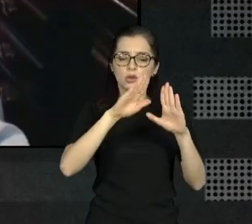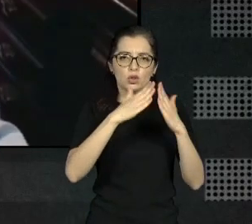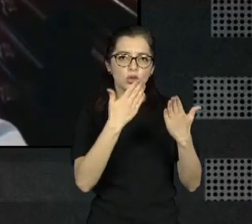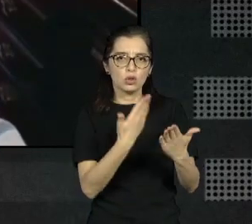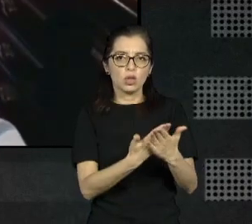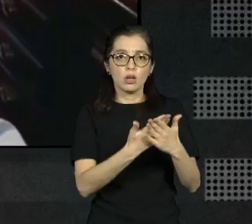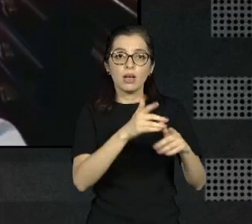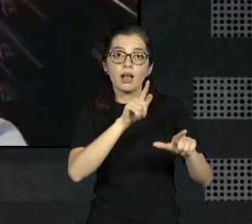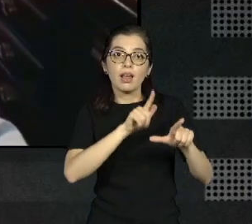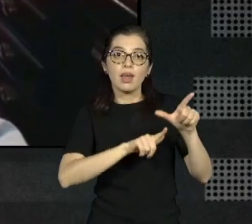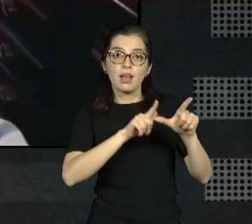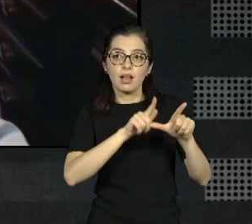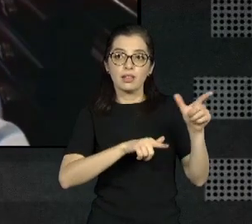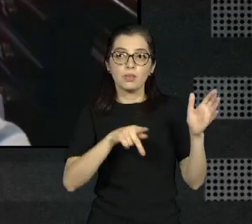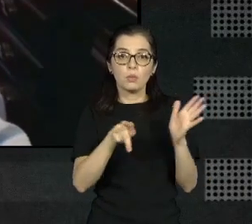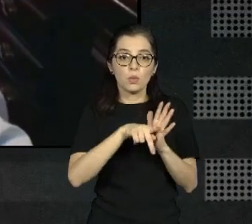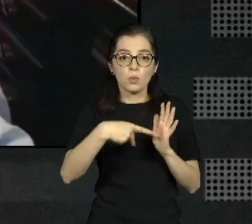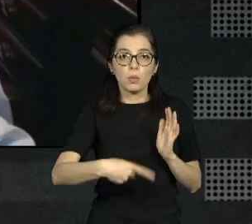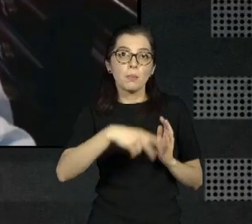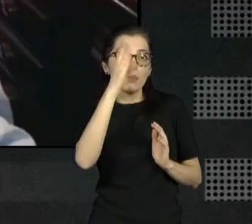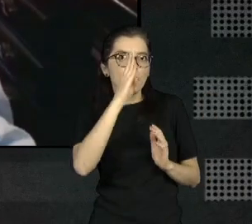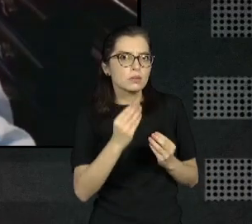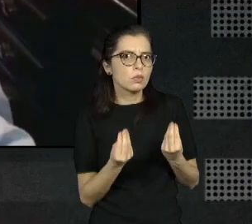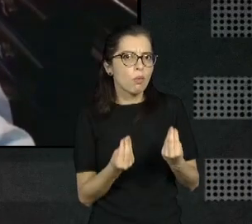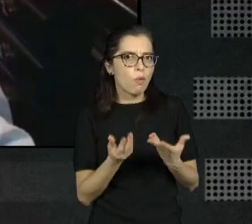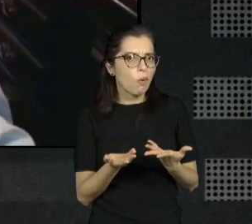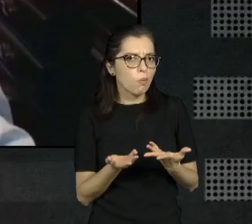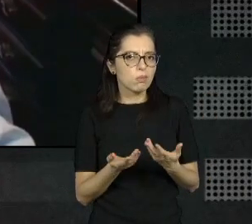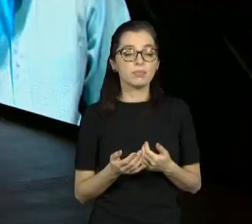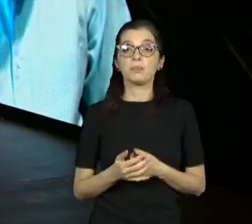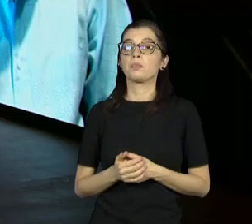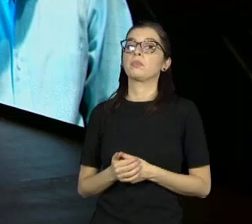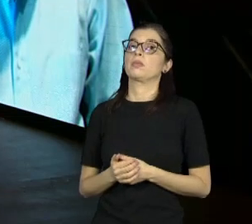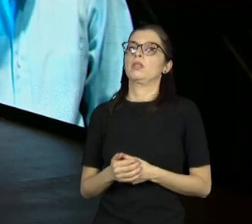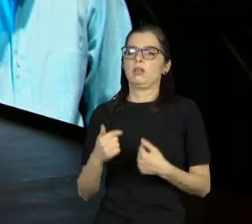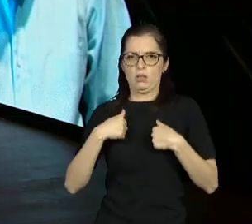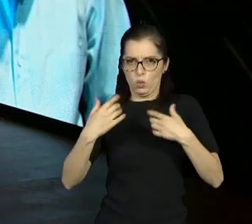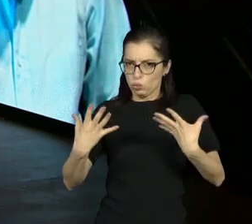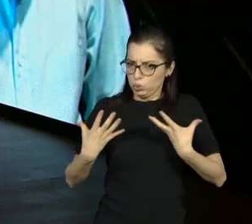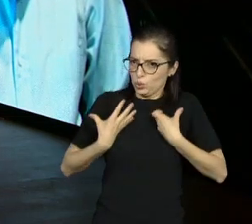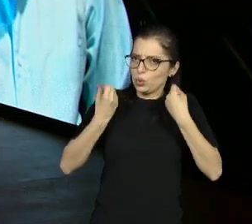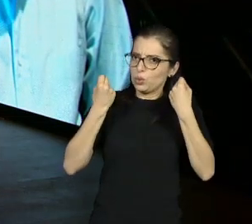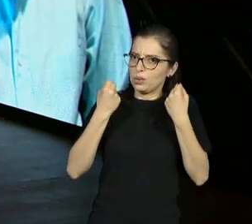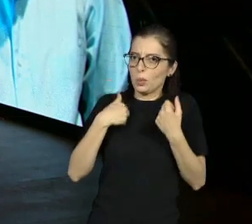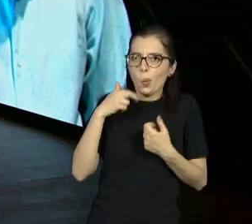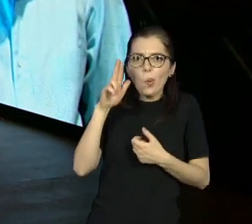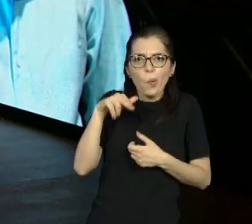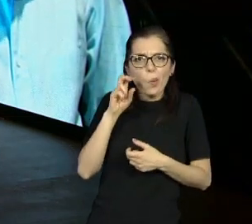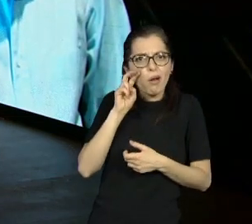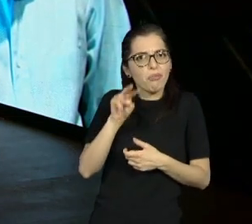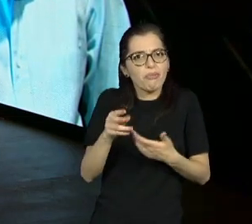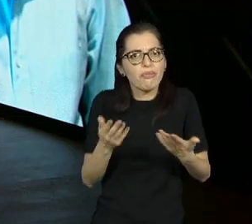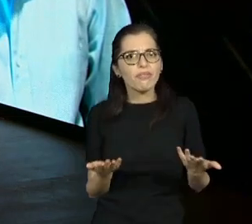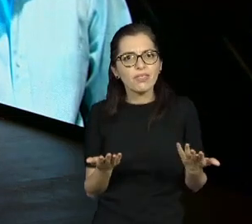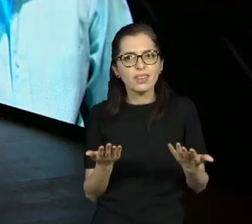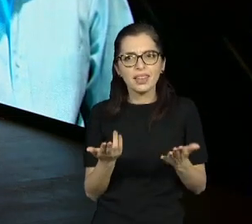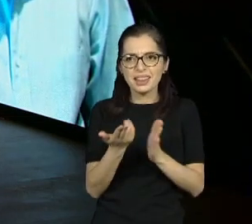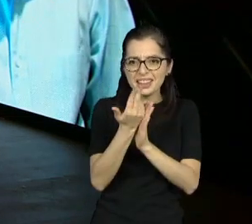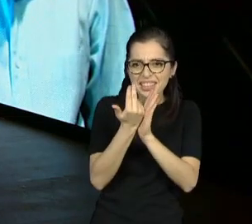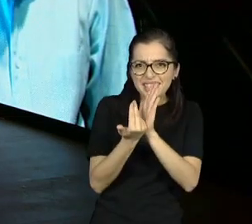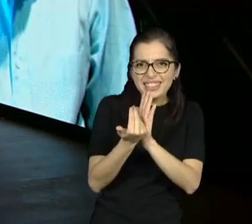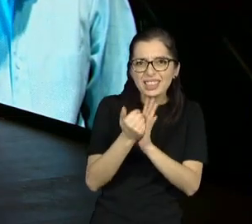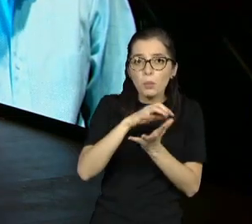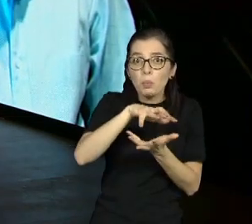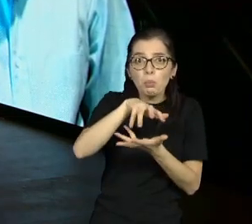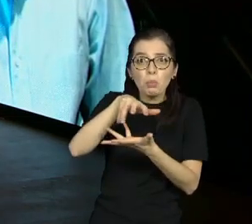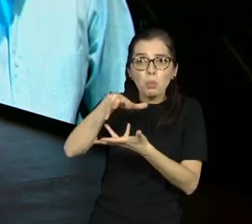Foi surpresa, porque nenhum desenhista de história em quadrinho no mundo tinha entrado numa academia de letras.